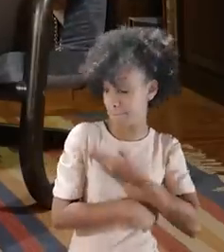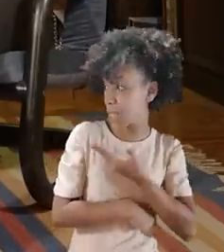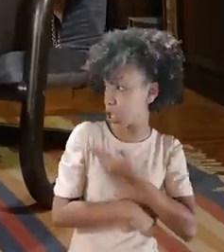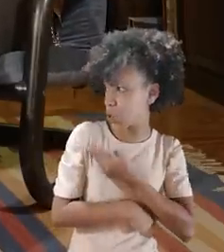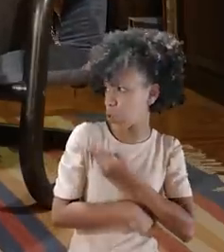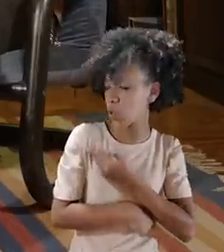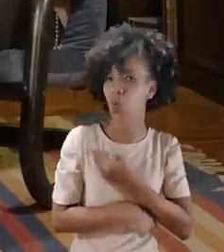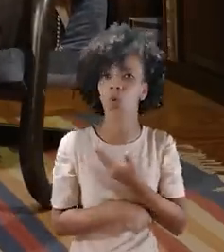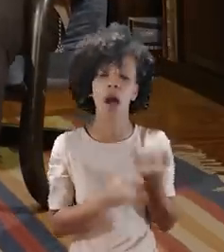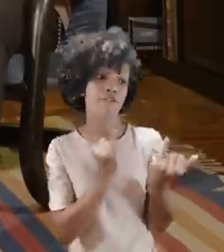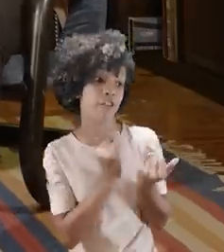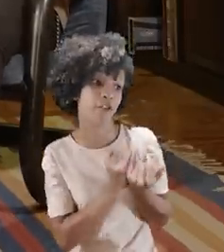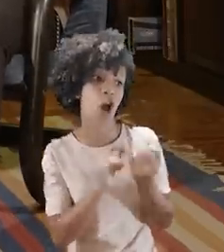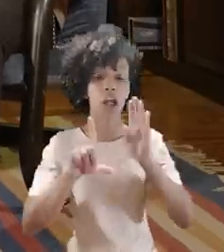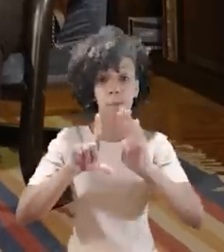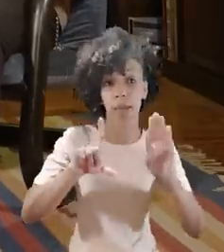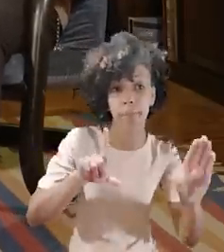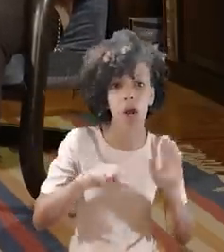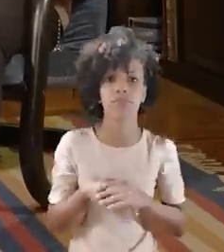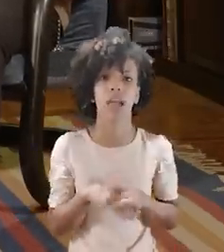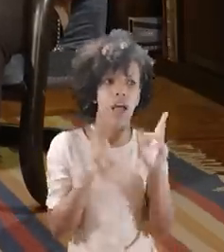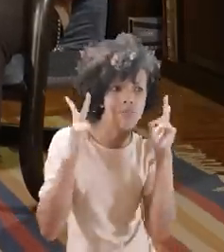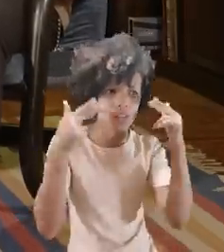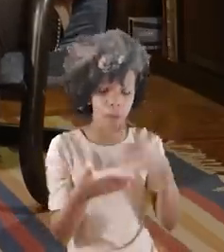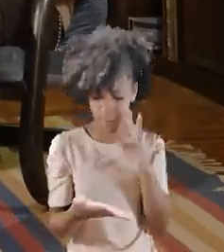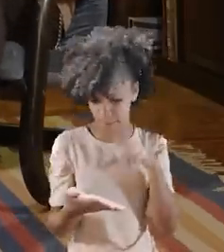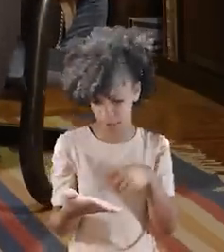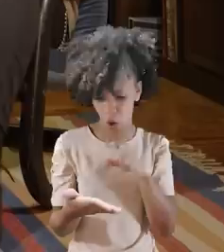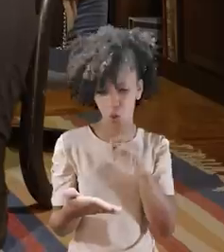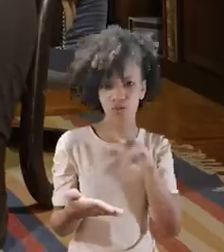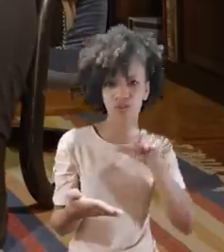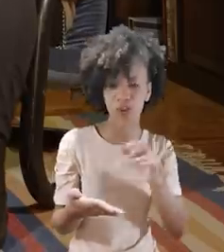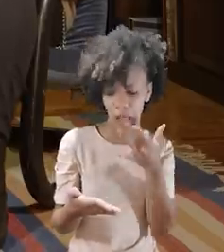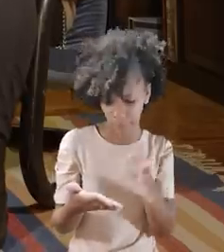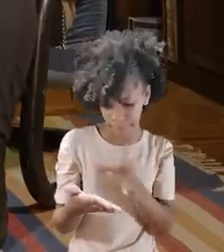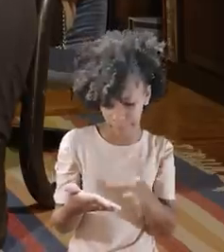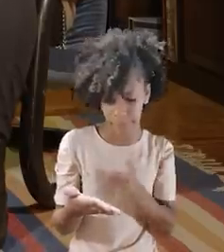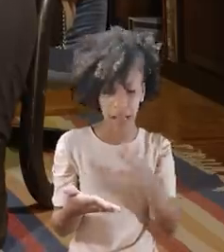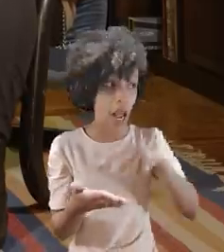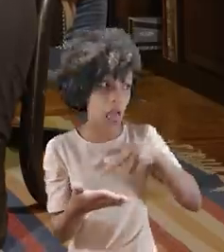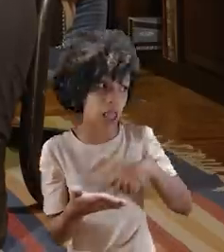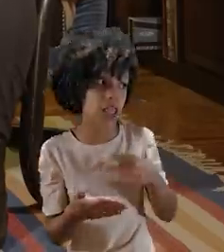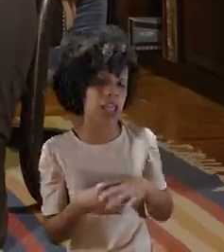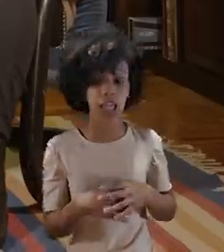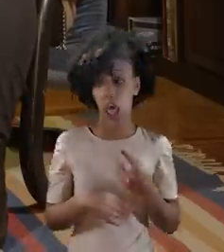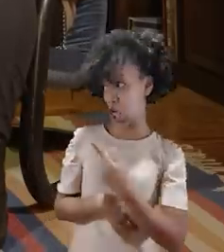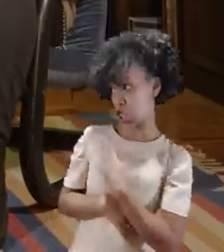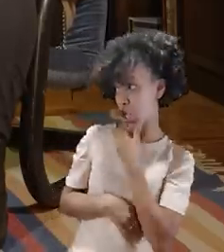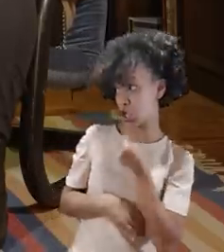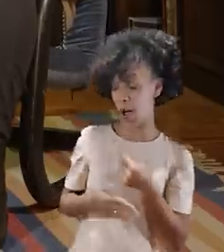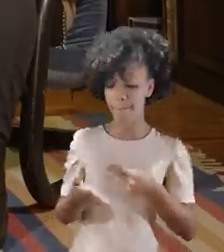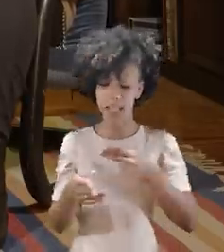torna um amigo olha o que a fumaça do Big Brother Sim ela tá lindo a contigo essa diferença ela tá dentro da correntinha que a gente tá da